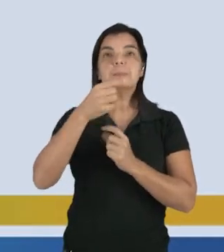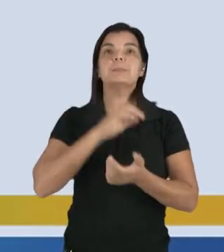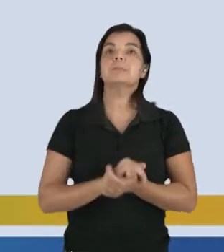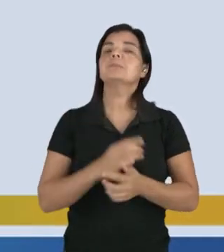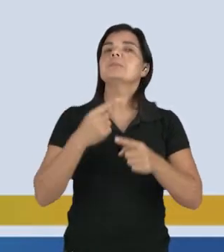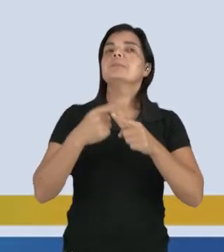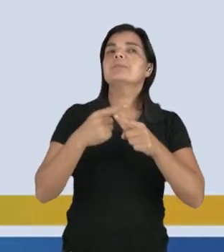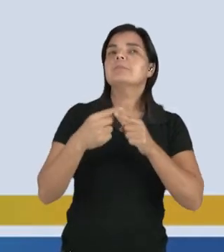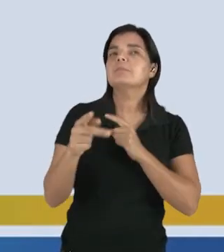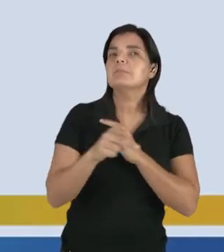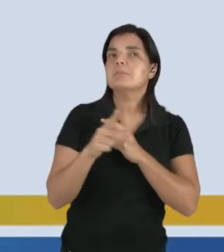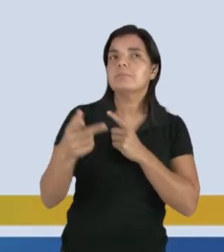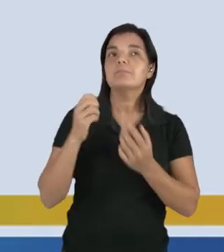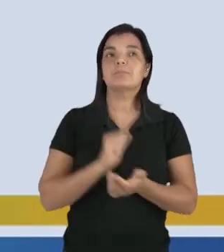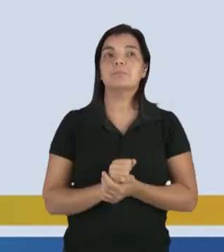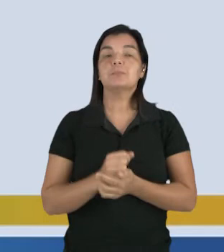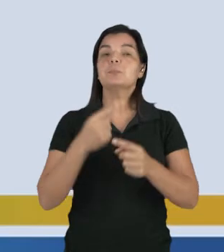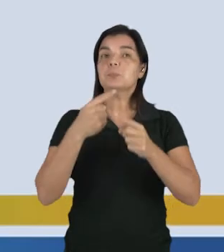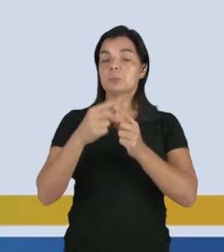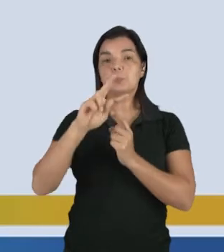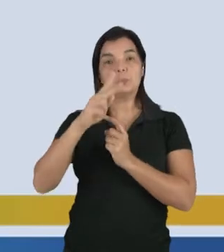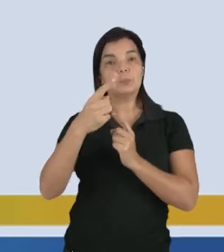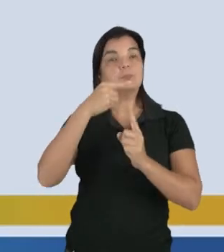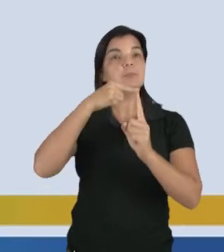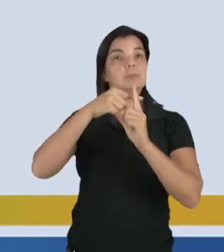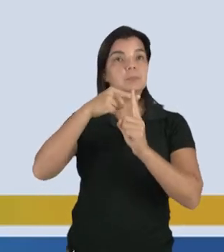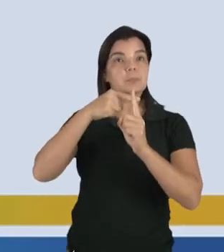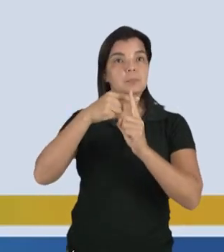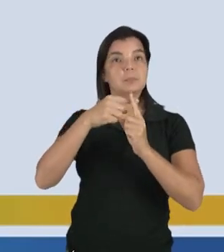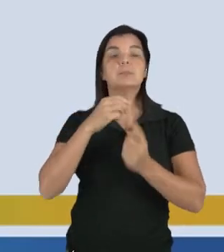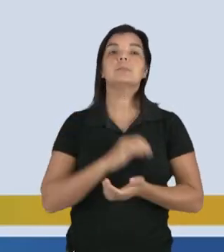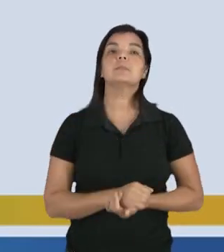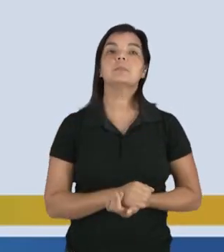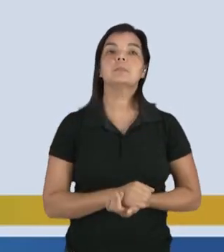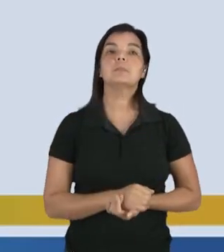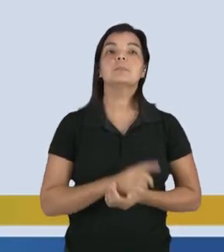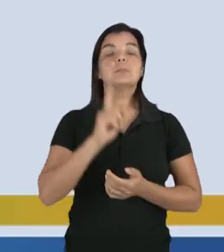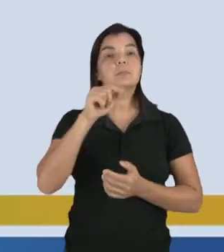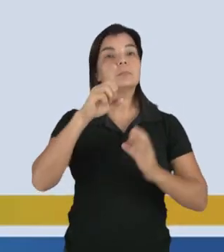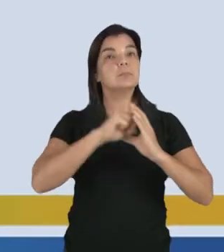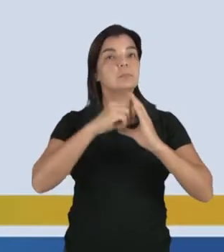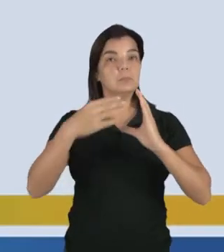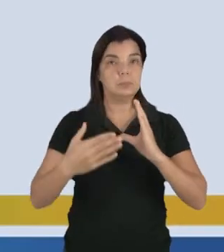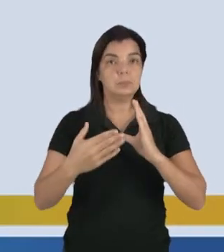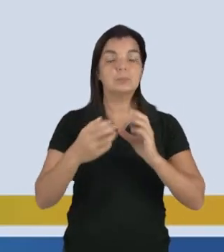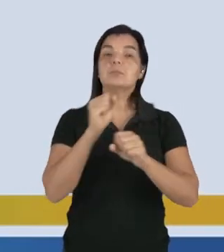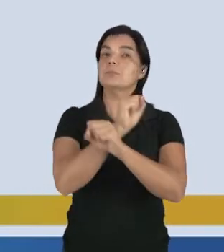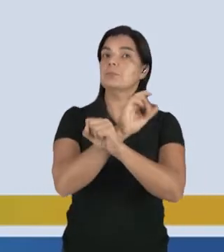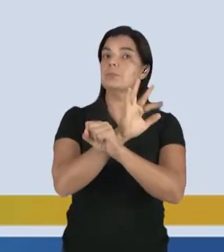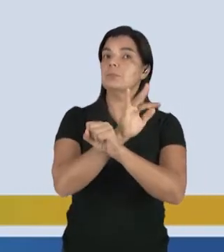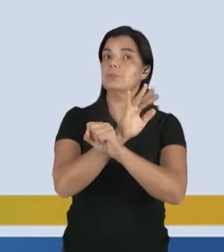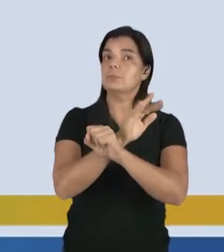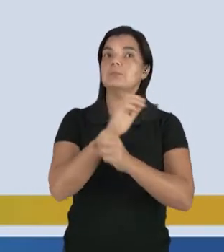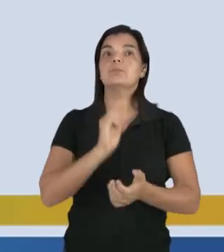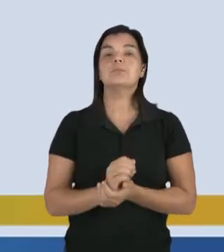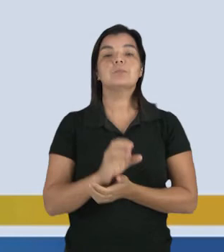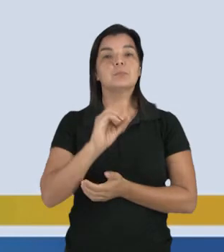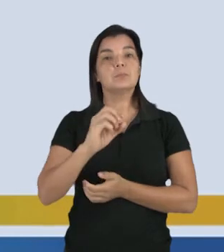OH-. Por quê, professora? Porque o cátion H+, é característica dos ácidos